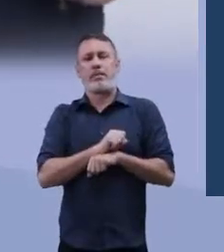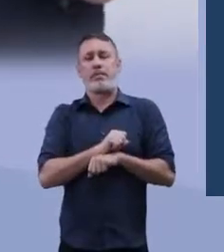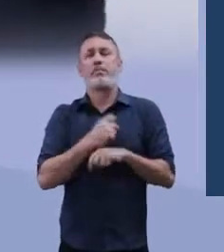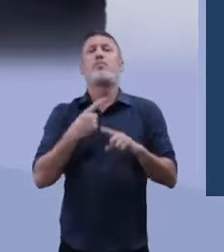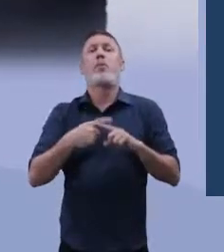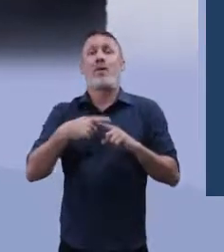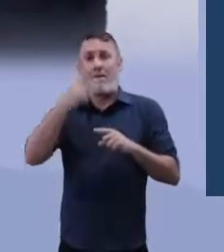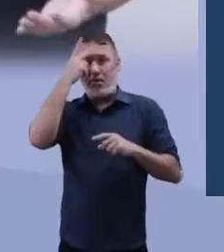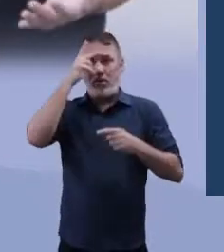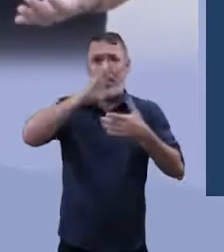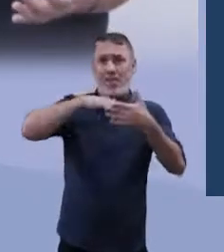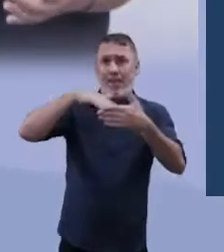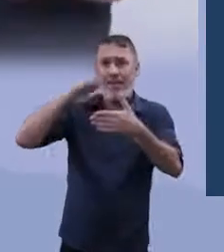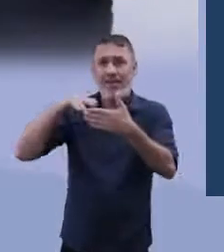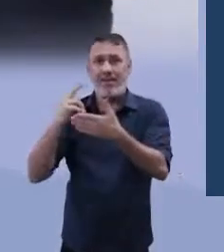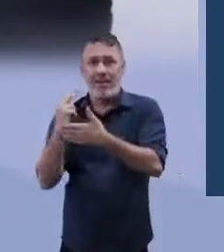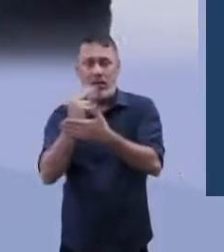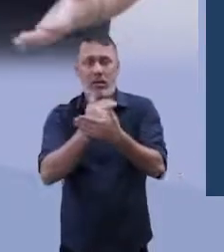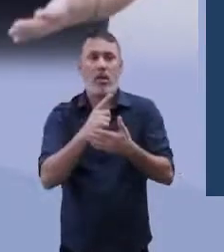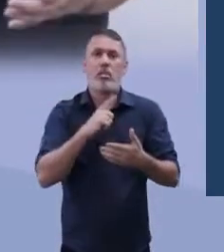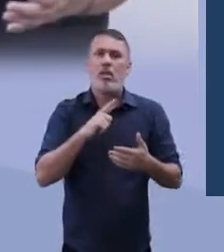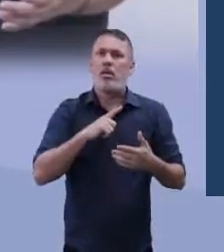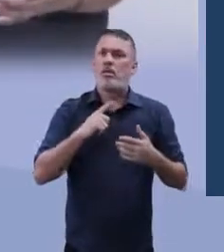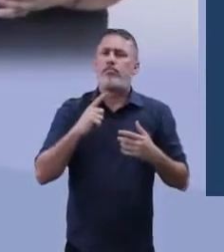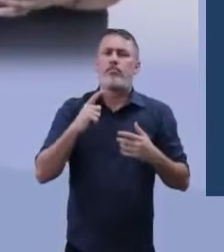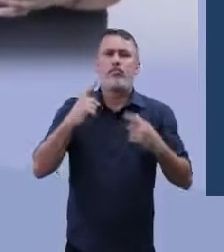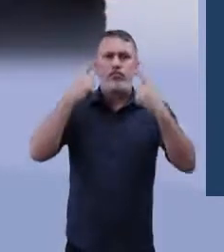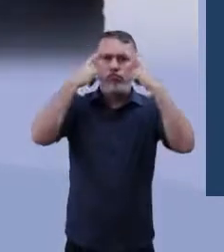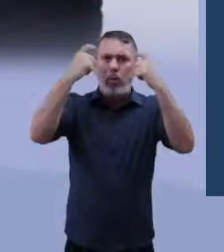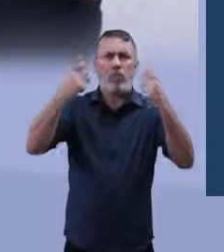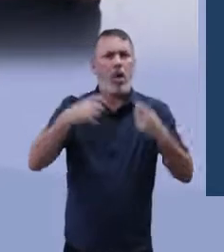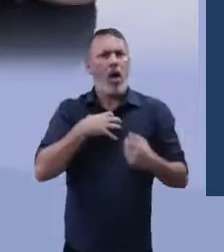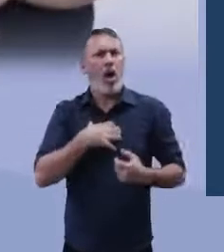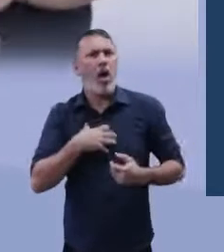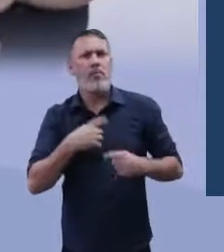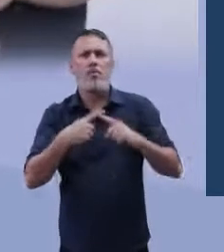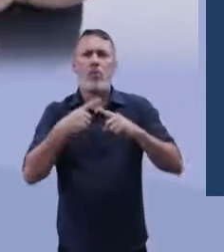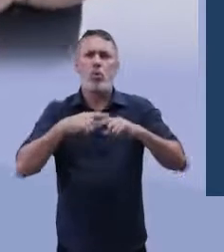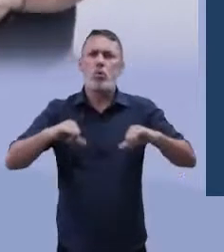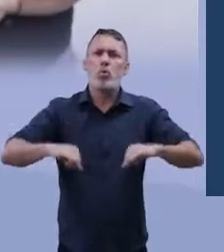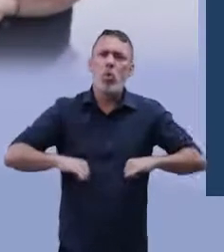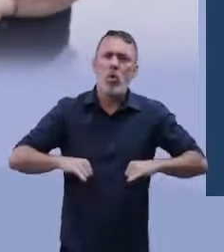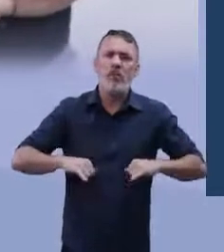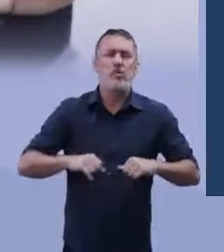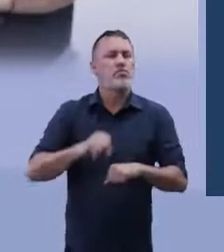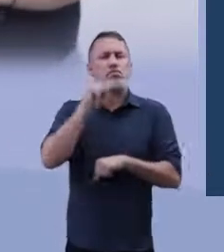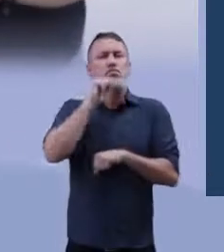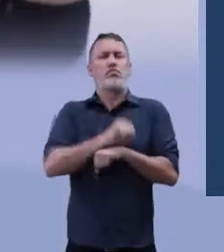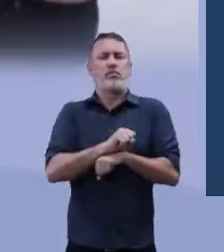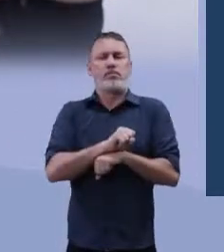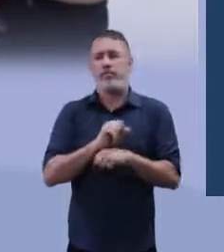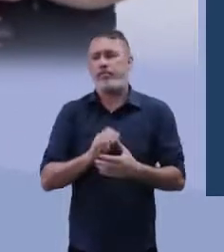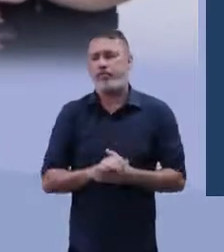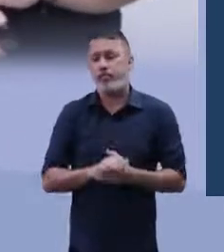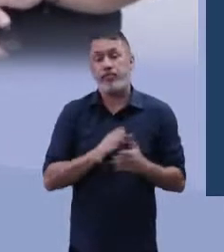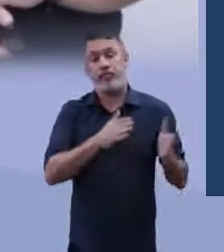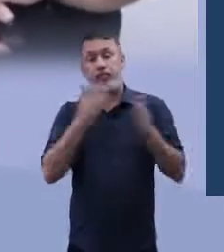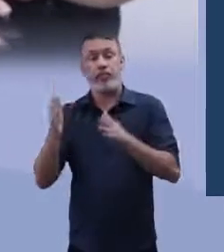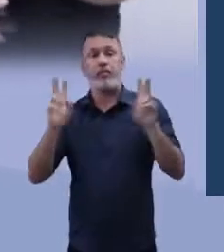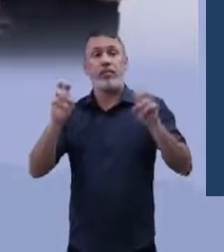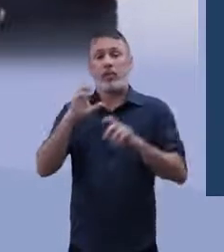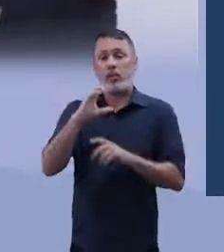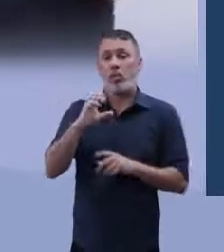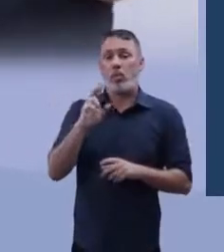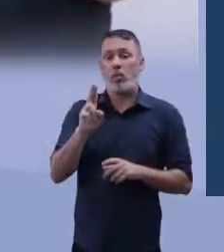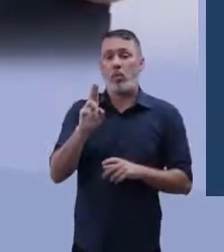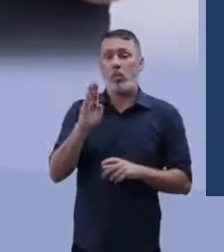artista estará indignado diante de tanto sofrimento. O cubismo será um movimento inicialmente na pintura e